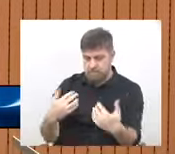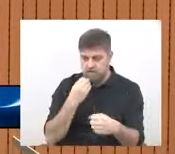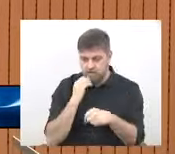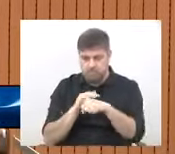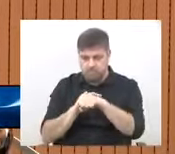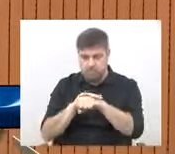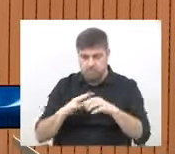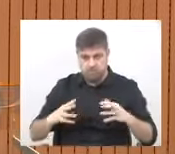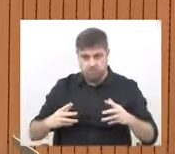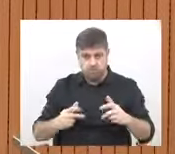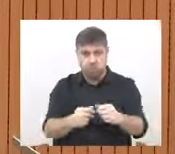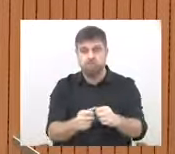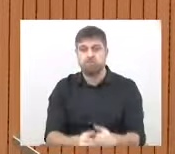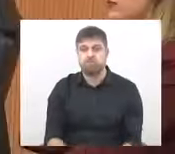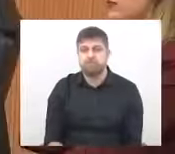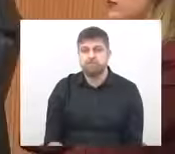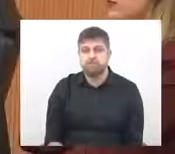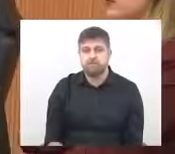noite.